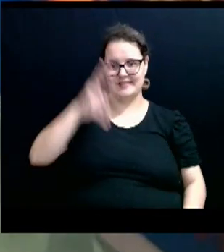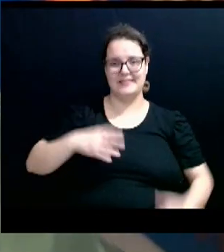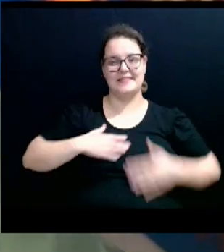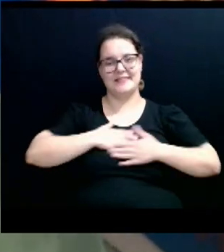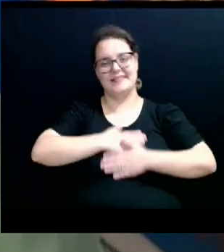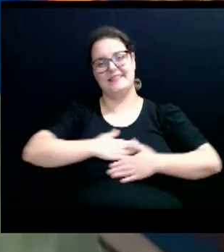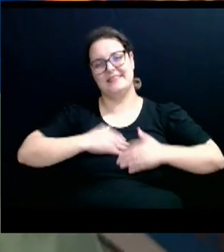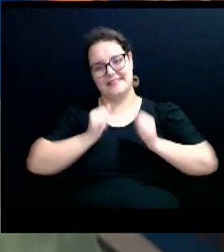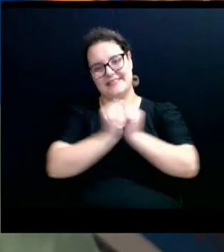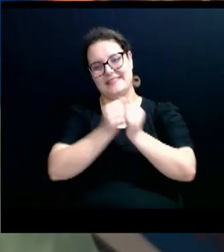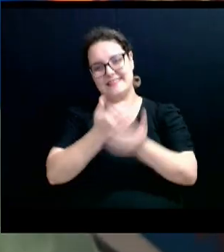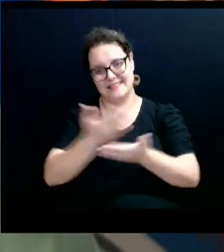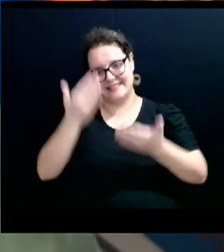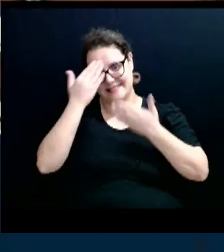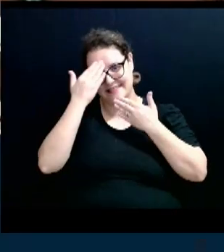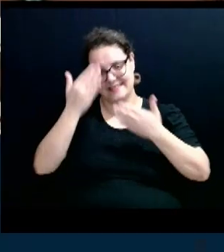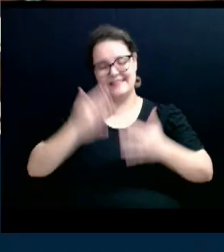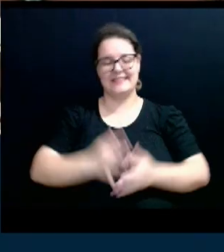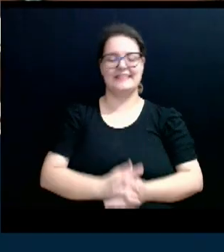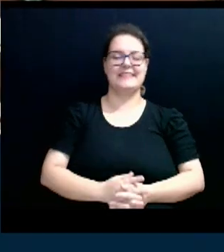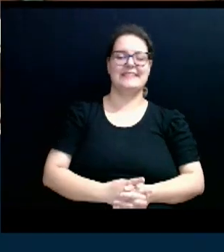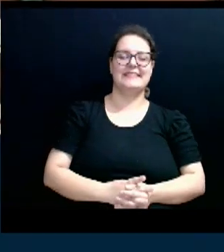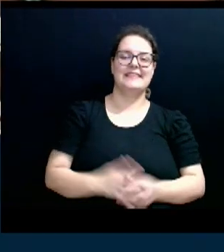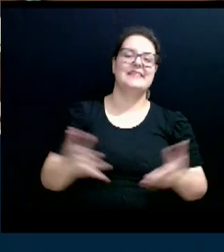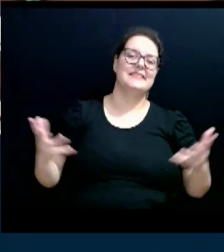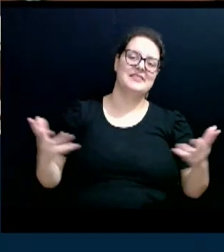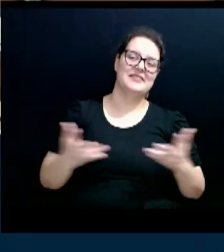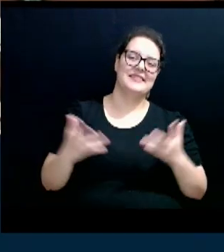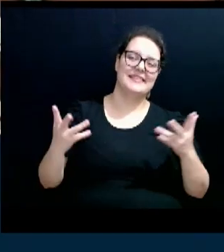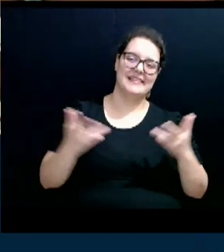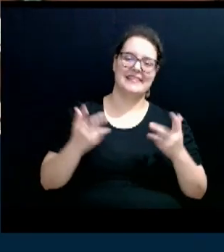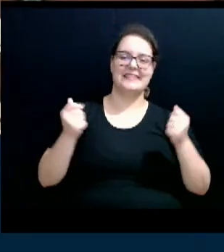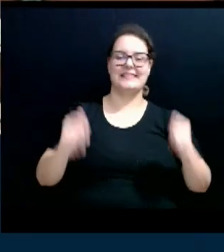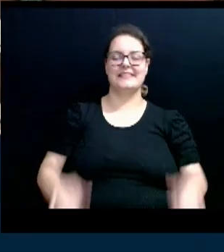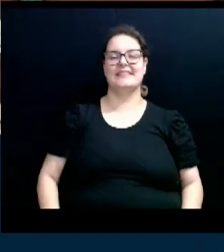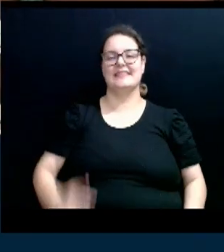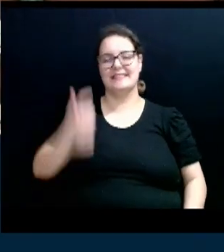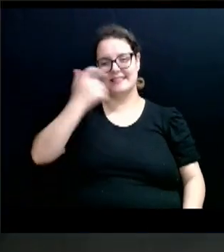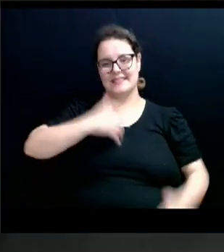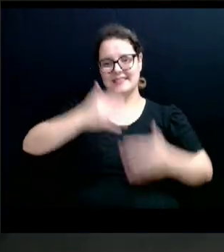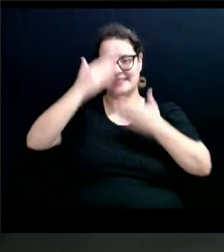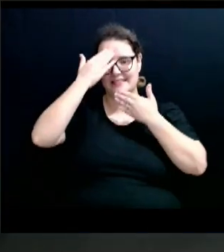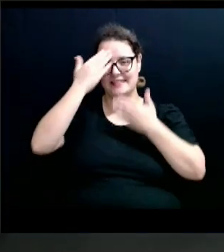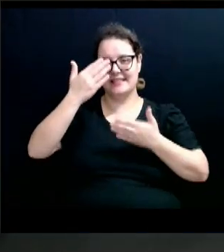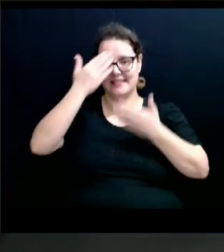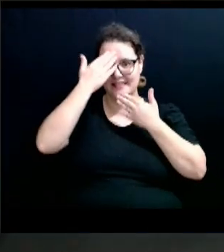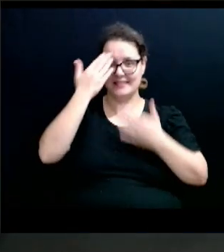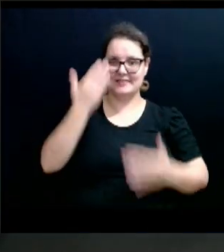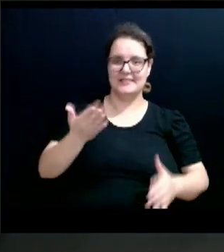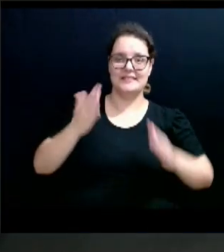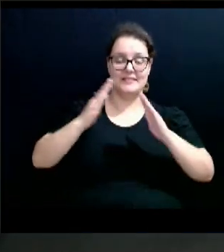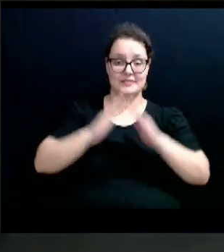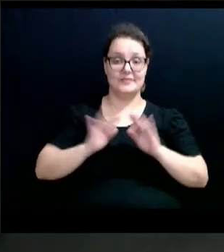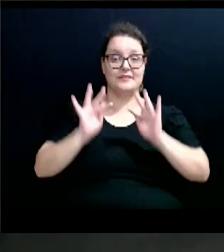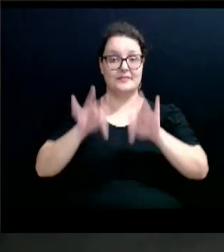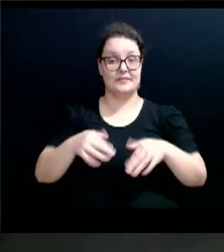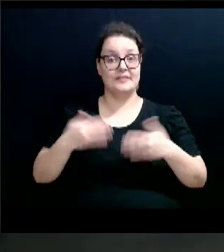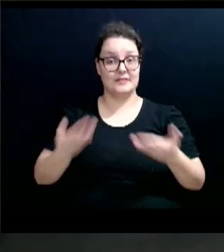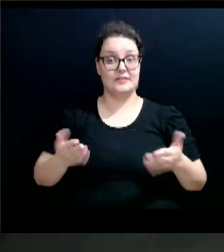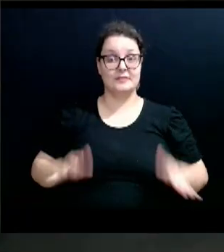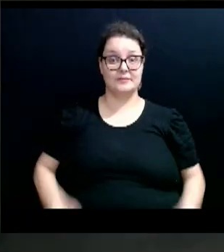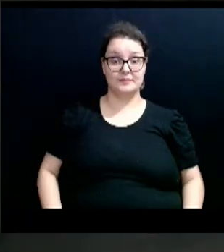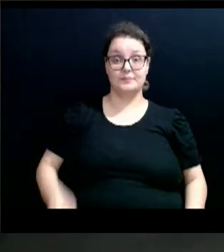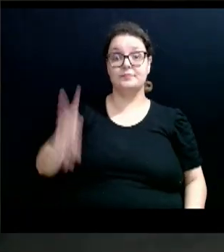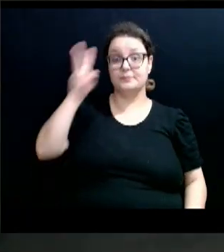muito obrigada. Sensacional! Eu que agradeço você de casa também. A gente vai encerrando por aqui. Lembrando que daqui a